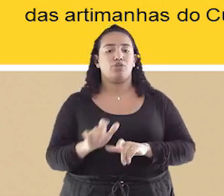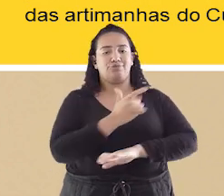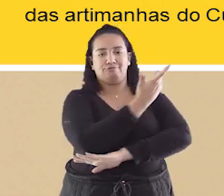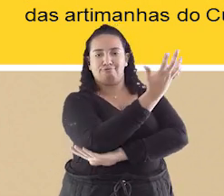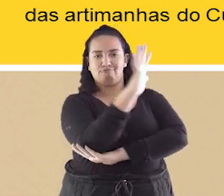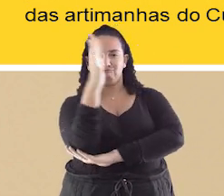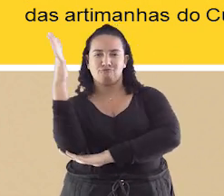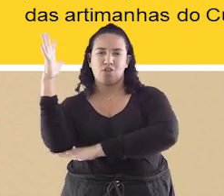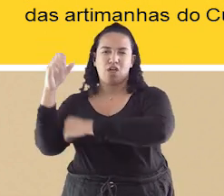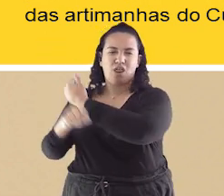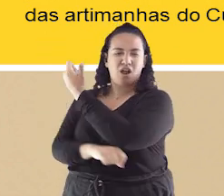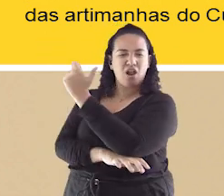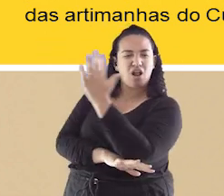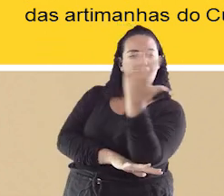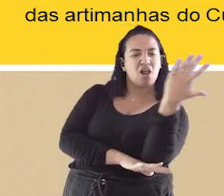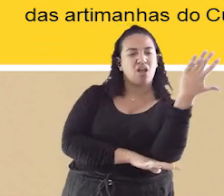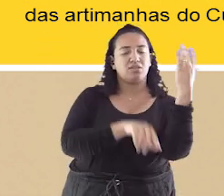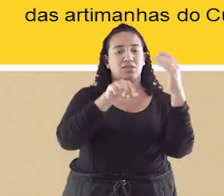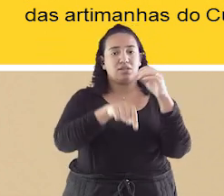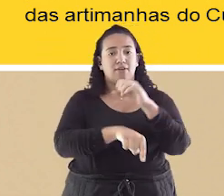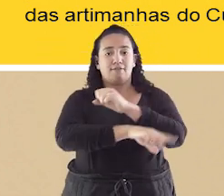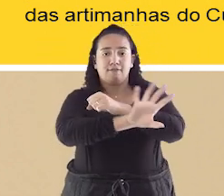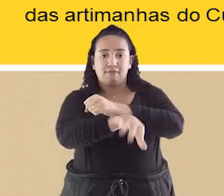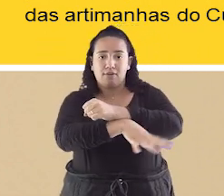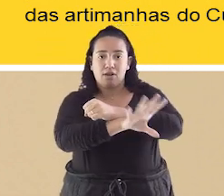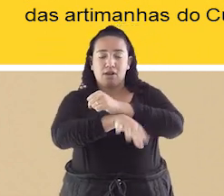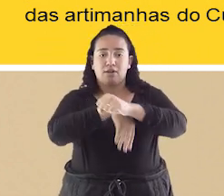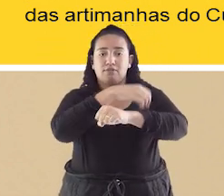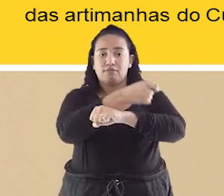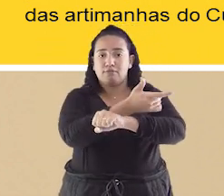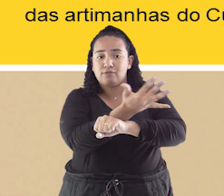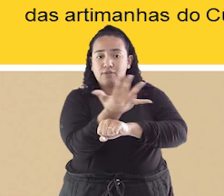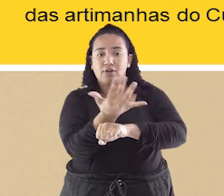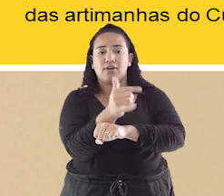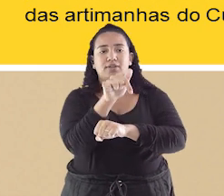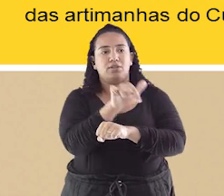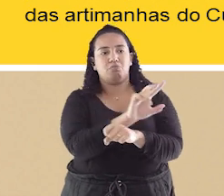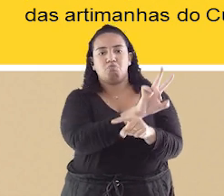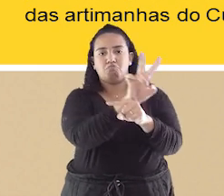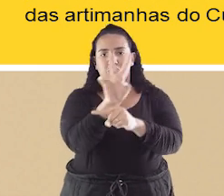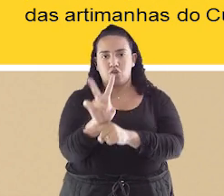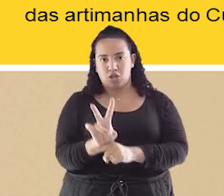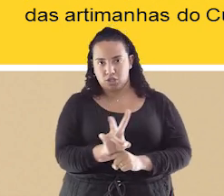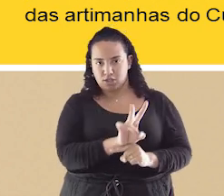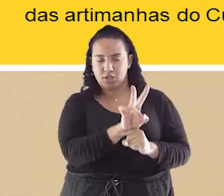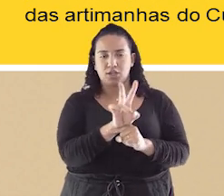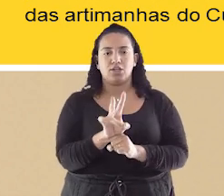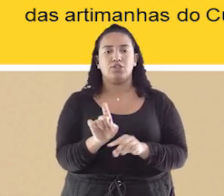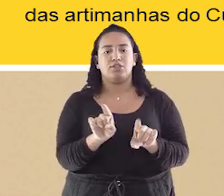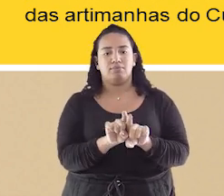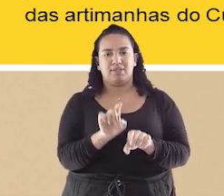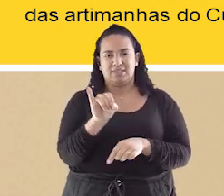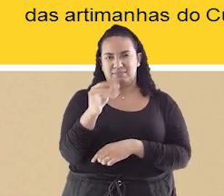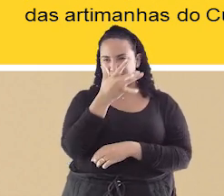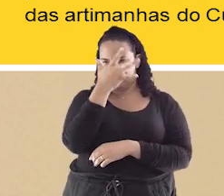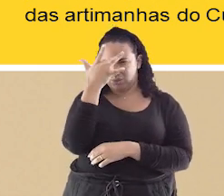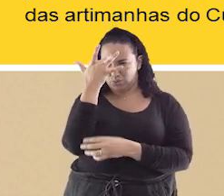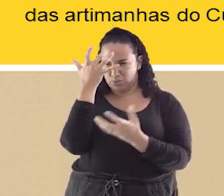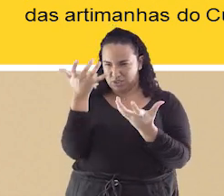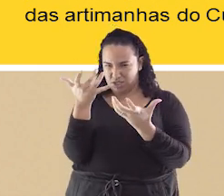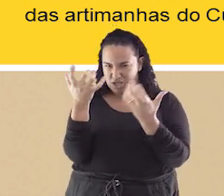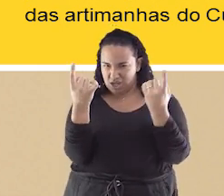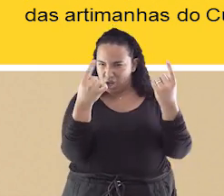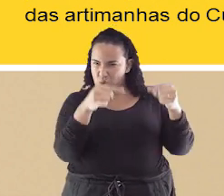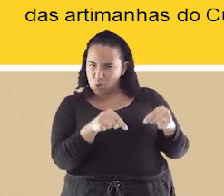florestas, nas matas densas, e vigia a fauna e a flora contra caçadores, lenhadores e outras pessoas que desejam fazer mal